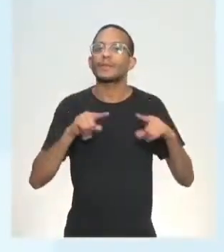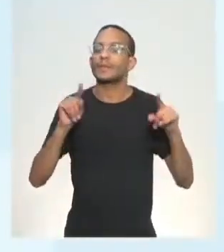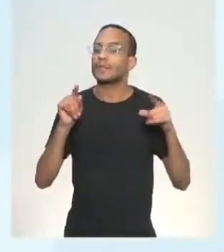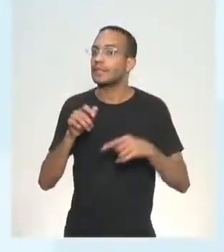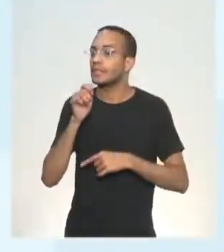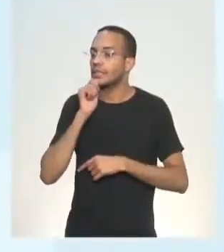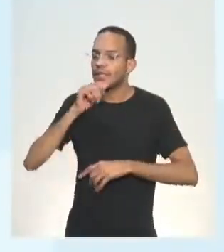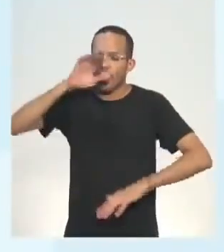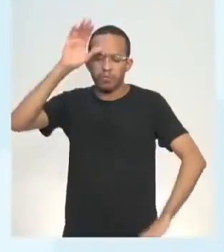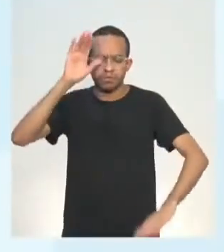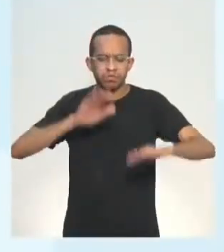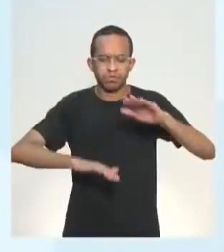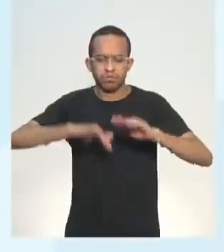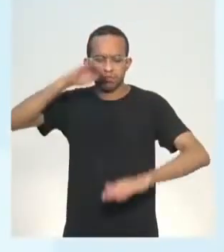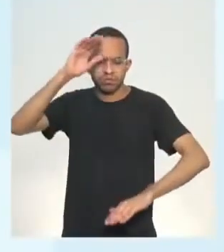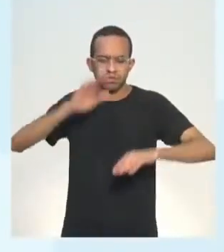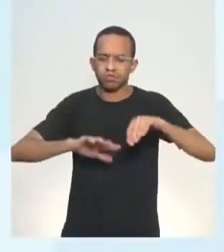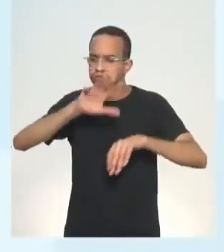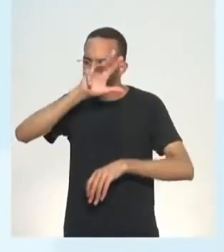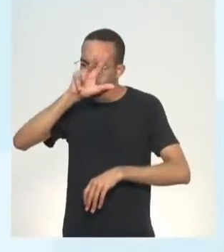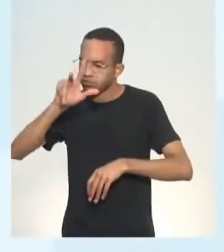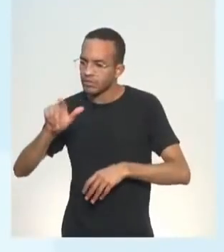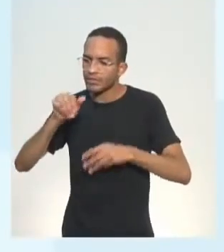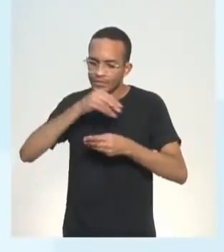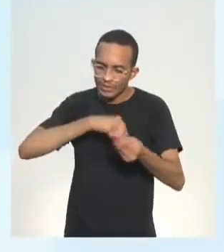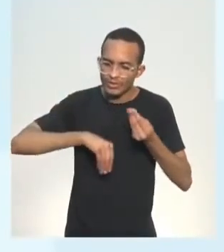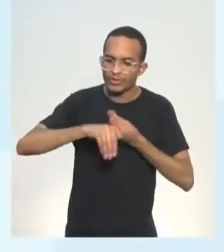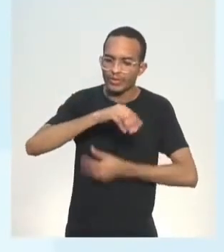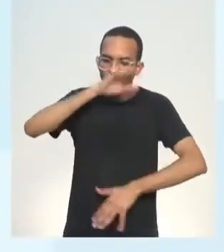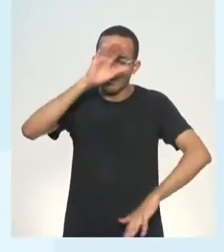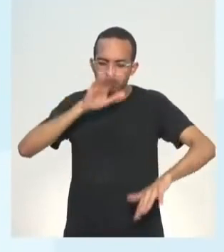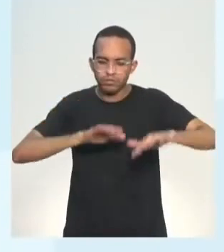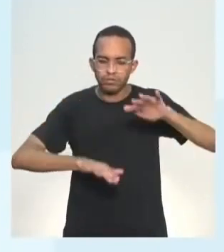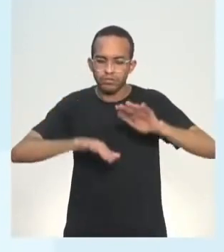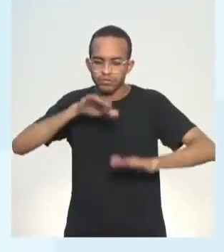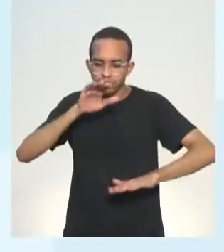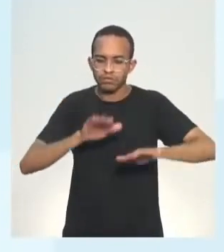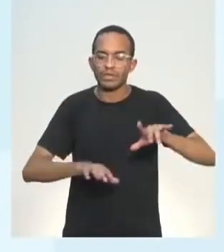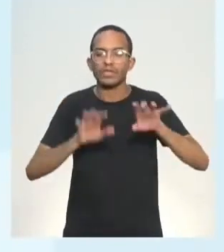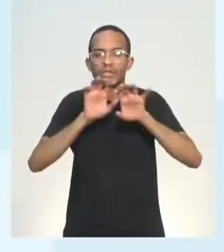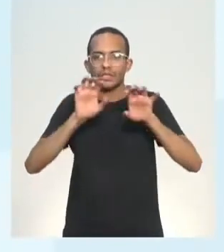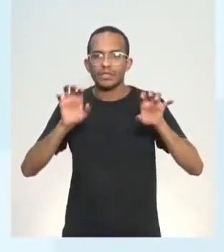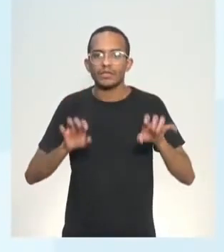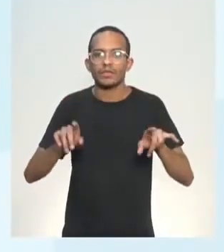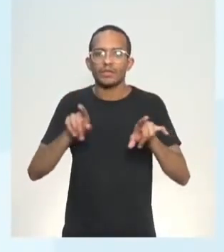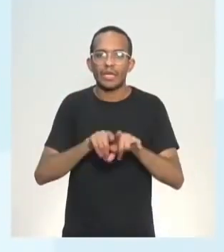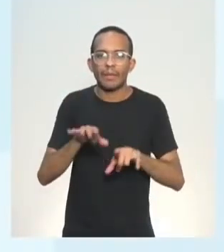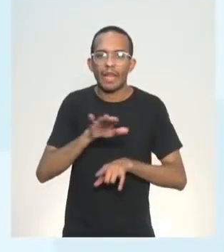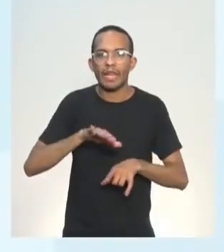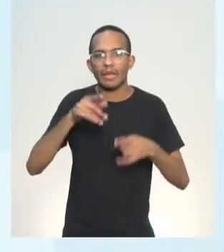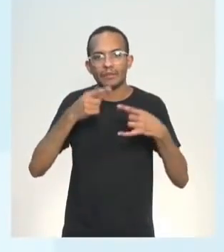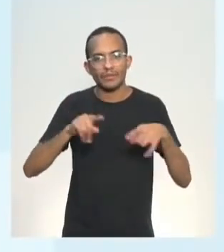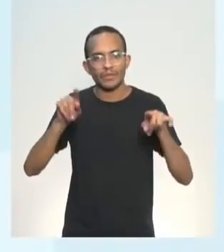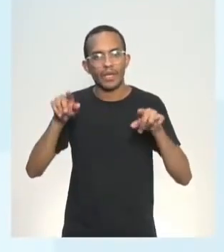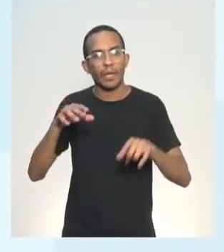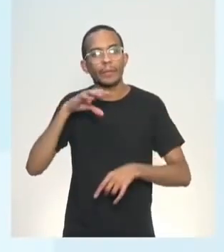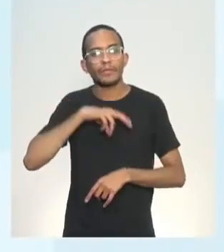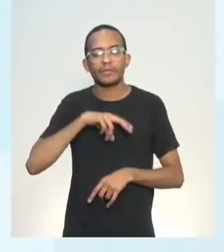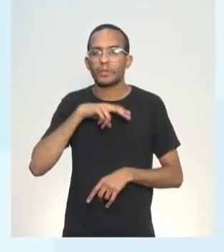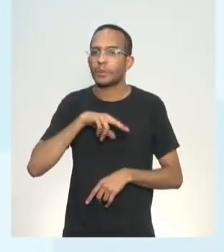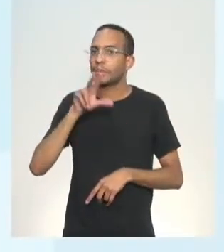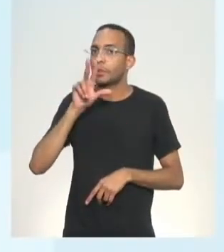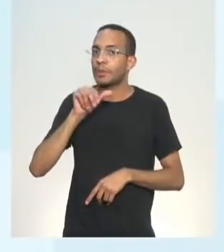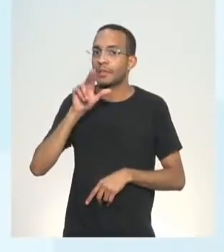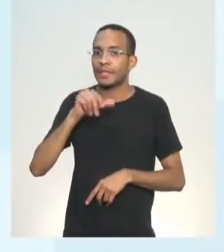né, os tambores africanos, né, a fusão desses tambores africanos com a estrutura em rondó das músicas portuguesas, jamais nós